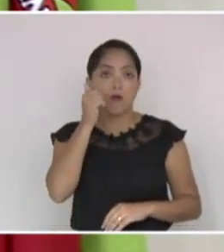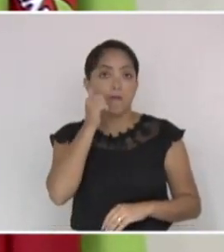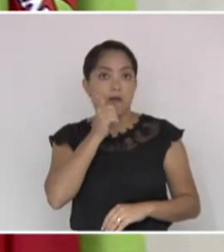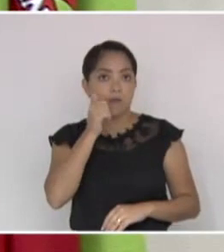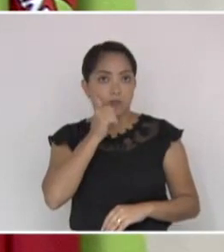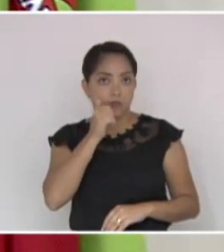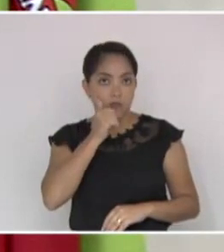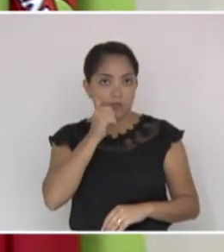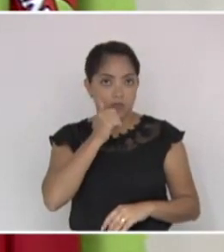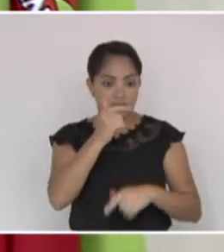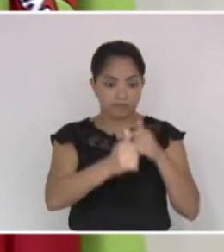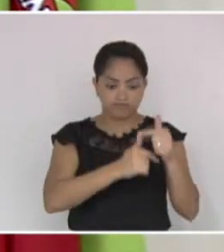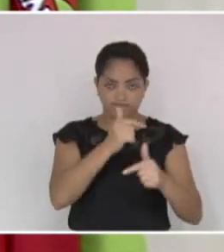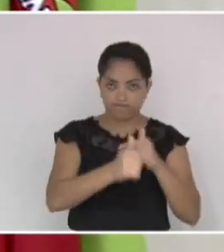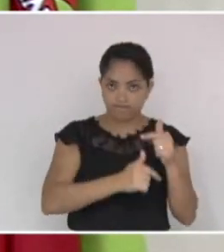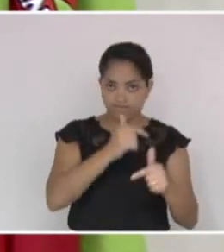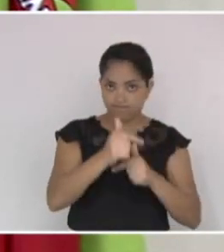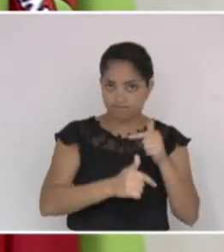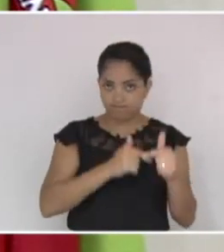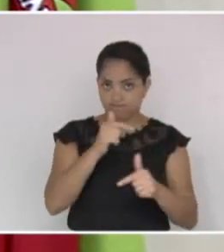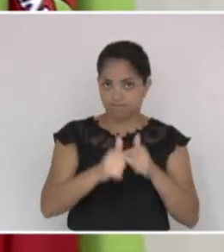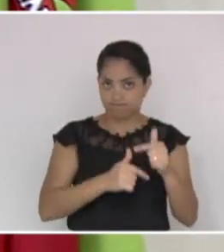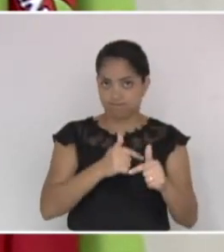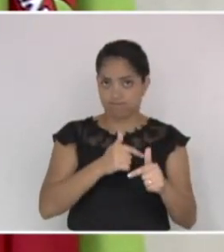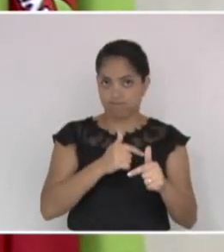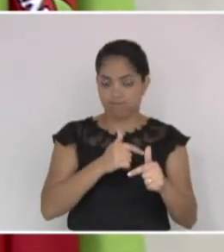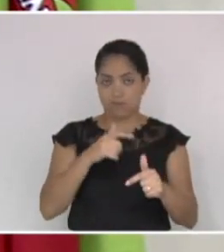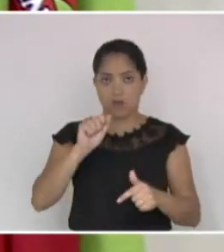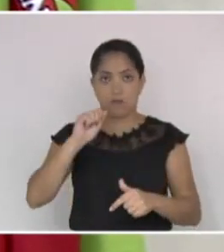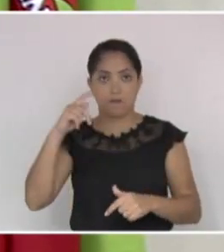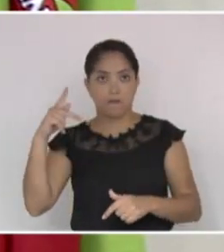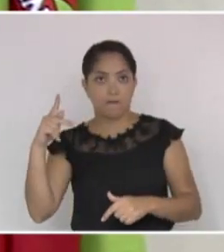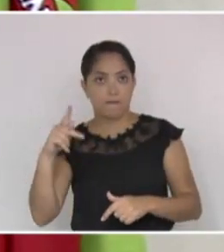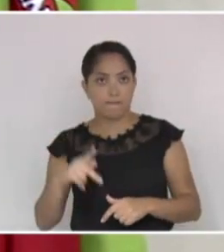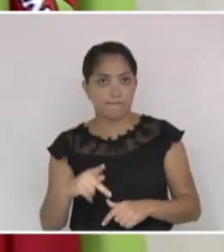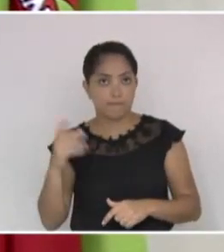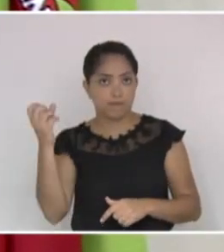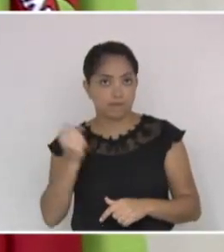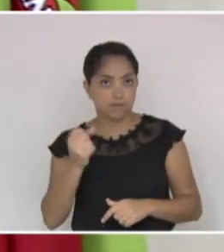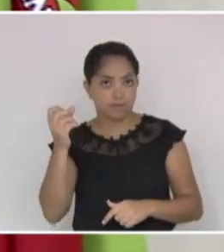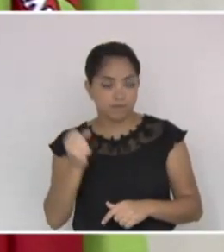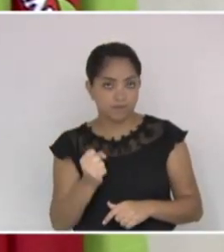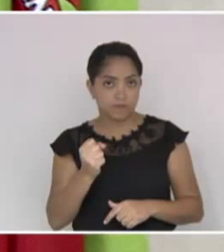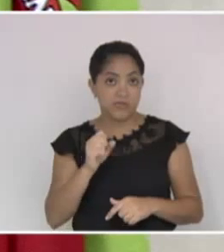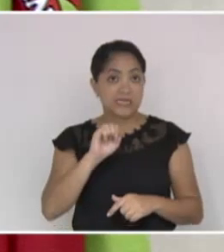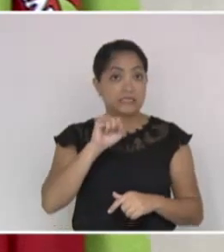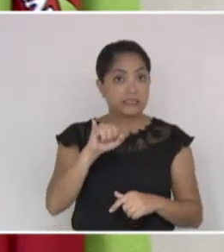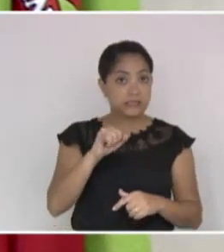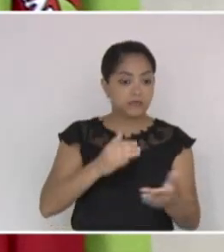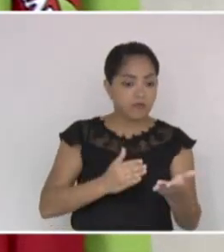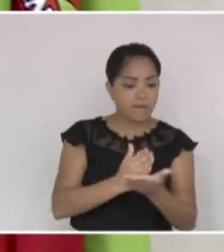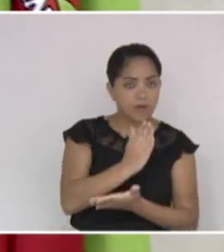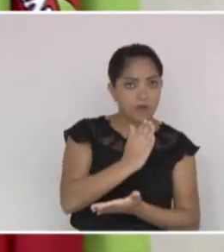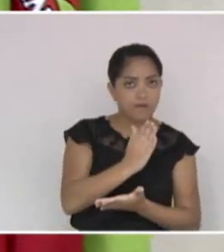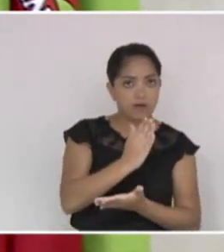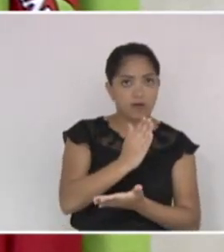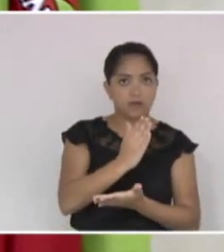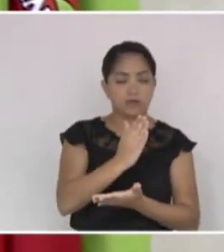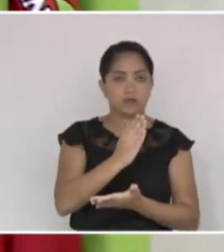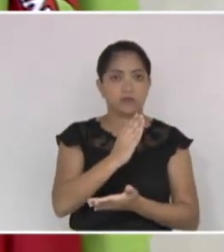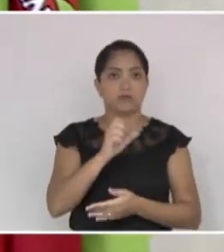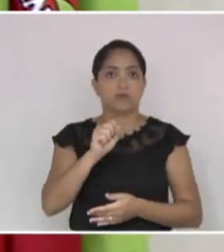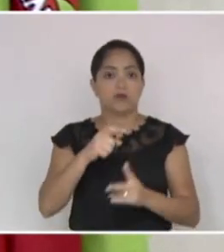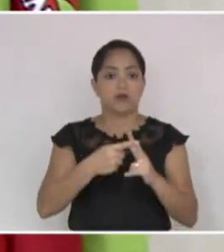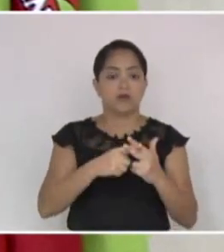trabalhadora, caso seja aprovada essa insana reforma da Previdência Social. Uma mulher trabalhadora